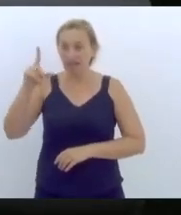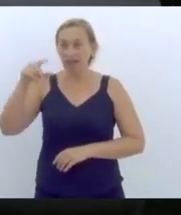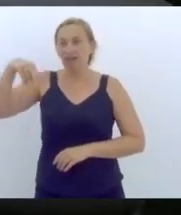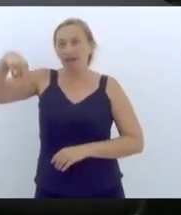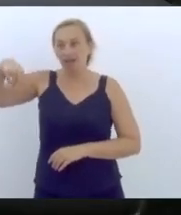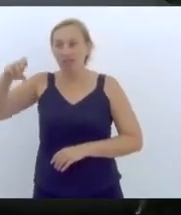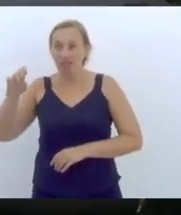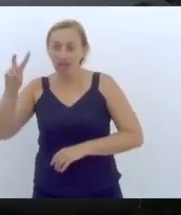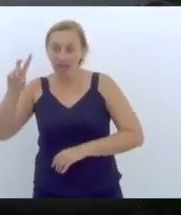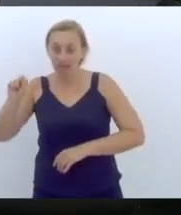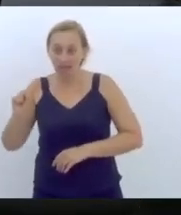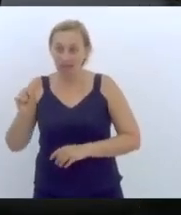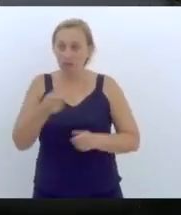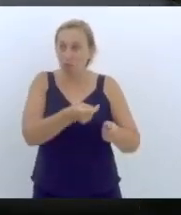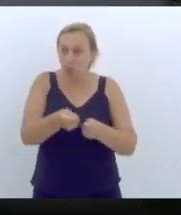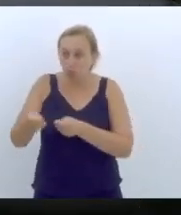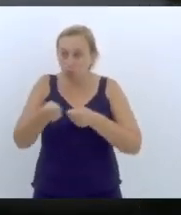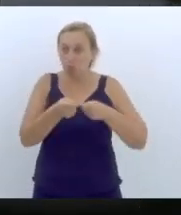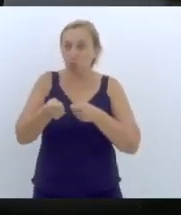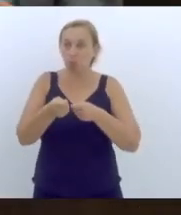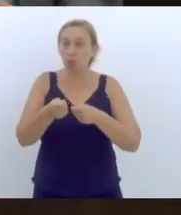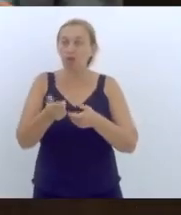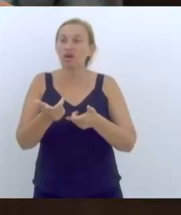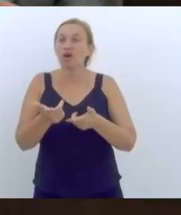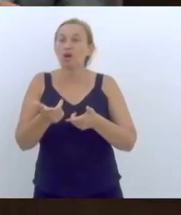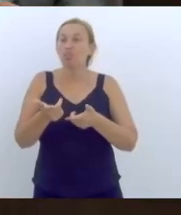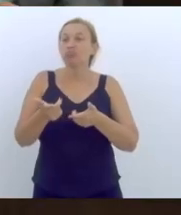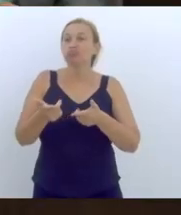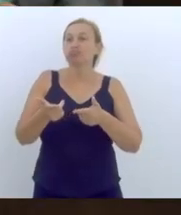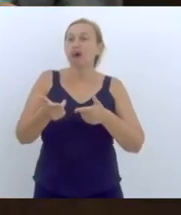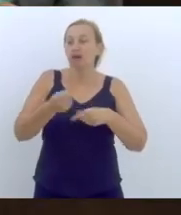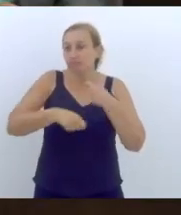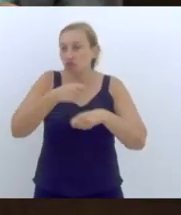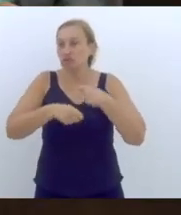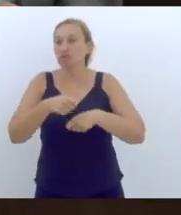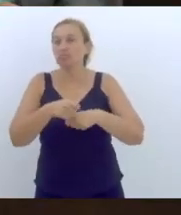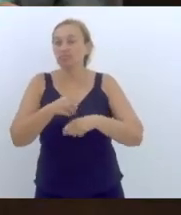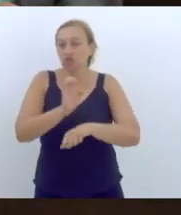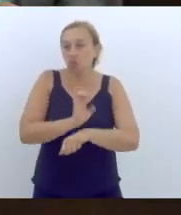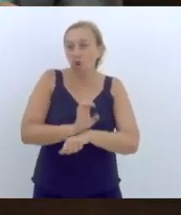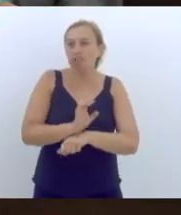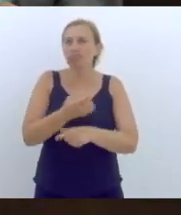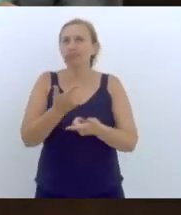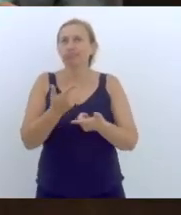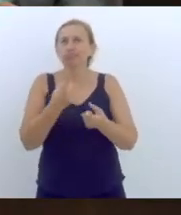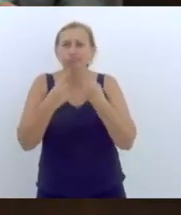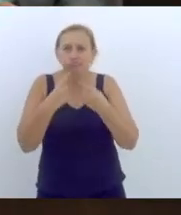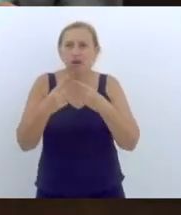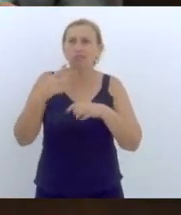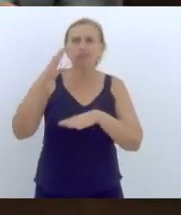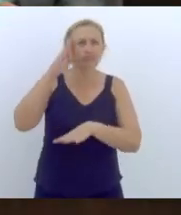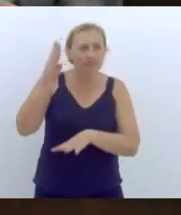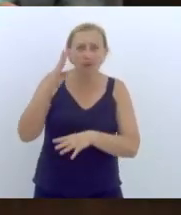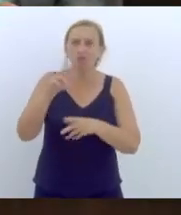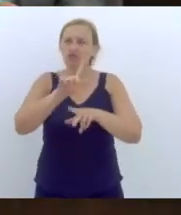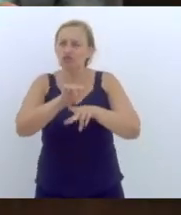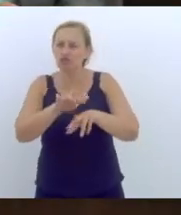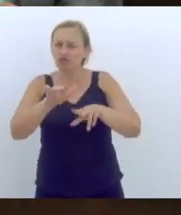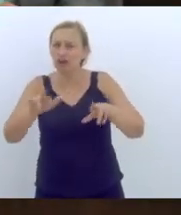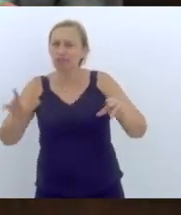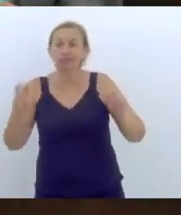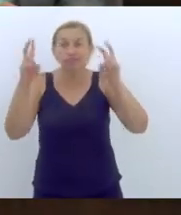preferencial de fertilizantes orgânicos por parte da administração estadual. Esse é um debate fundamental sobre vários